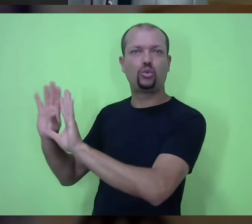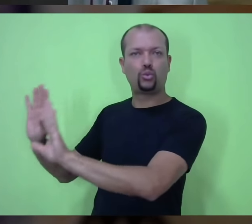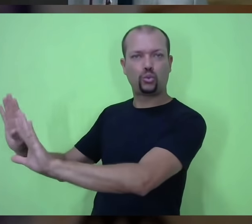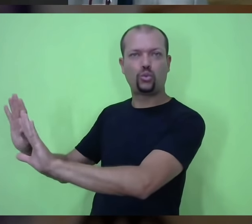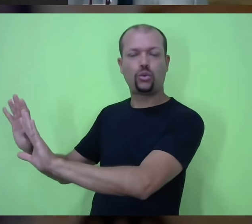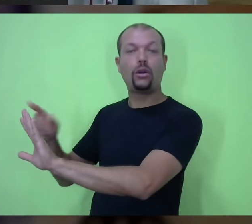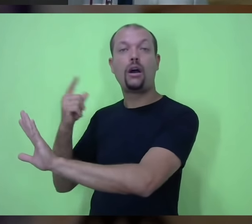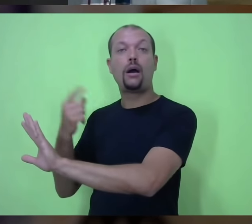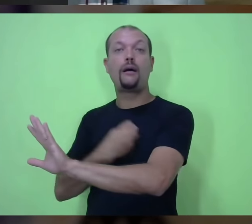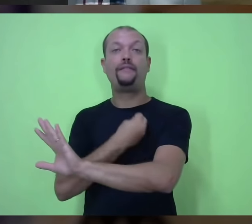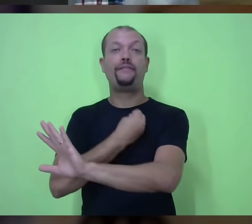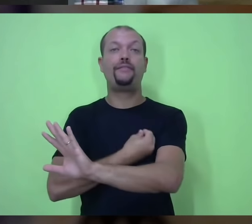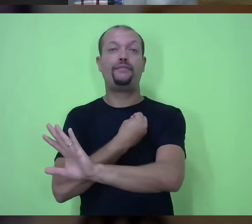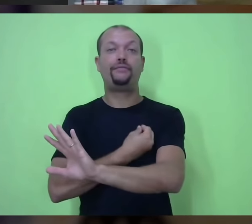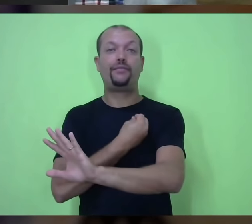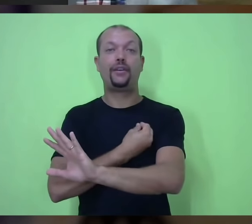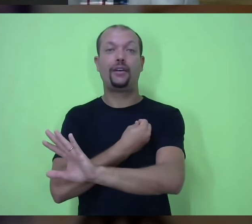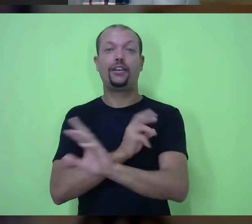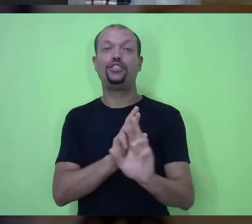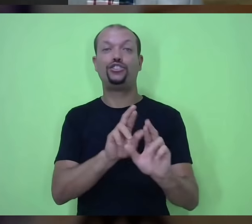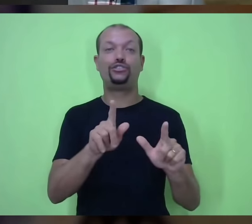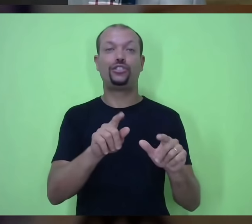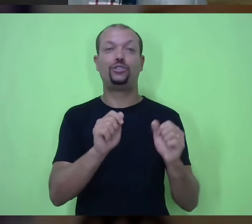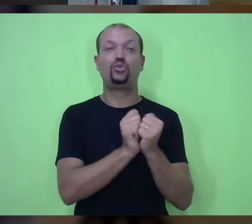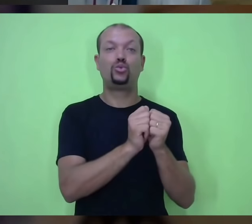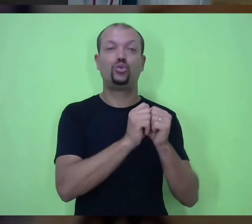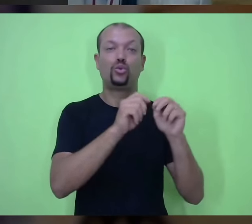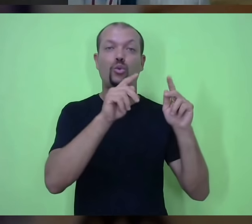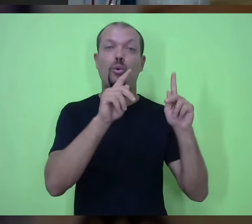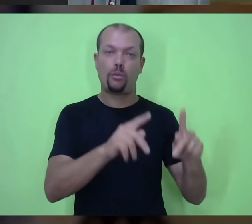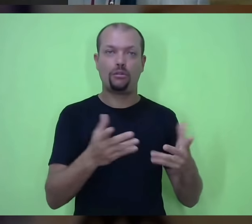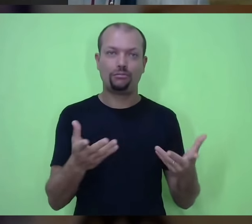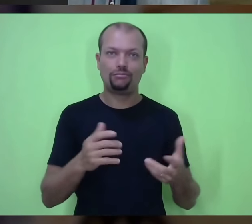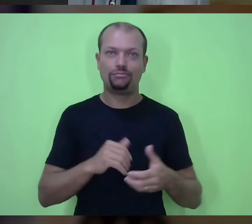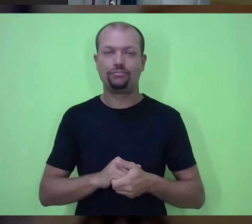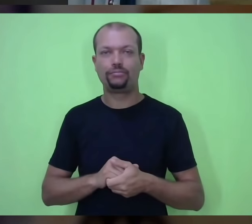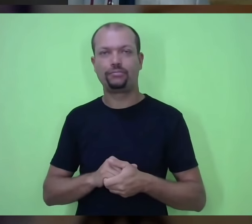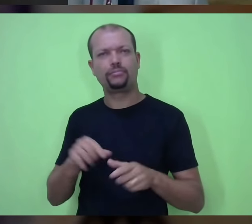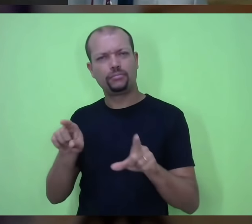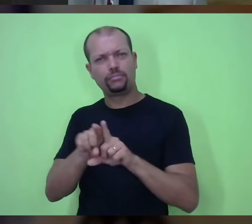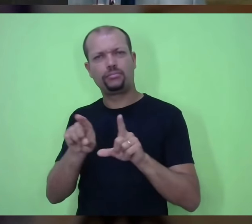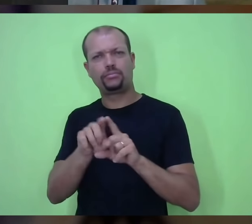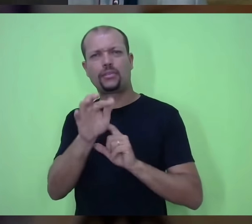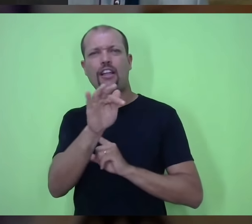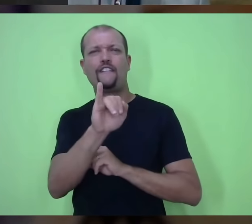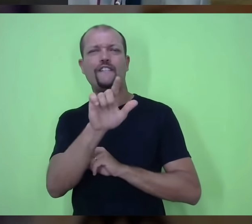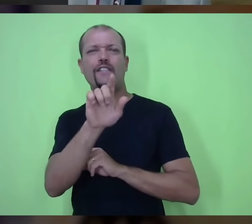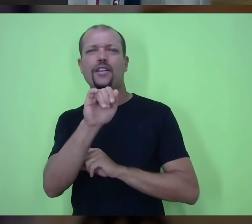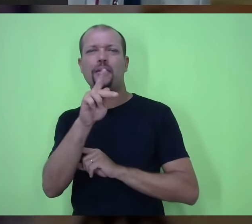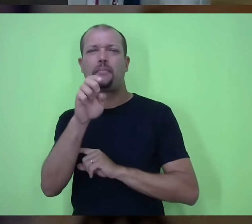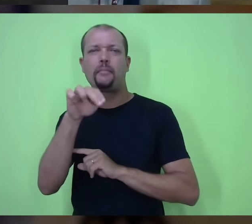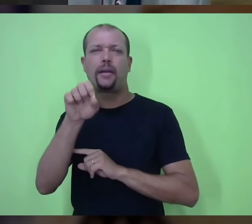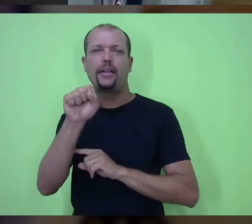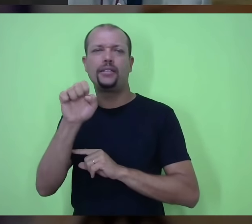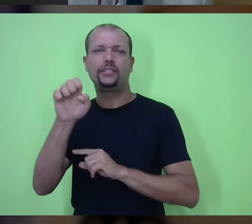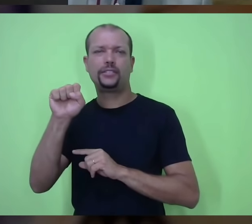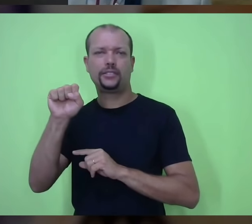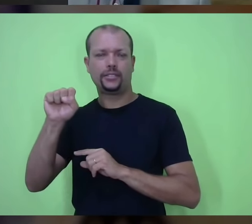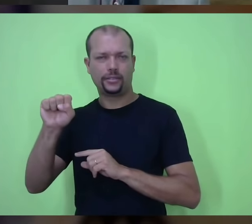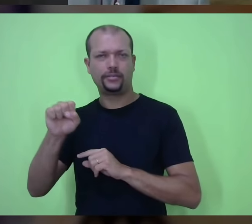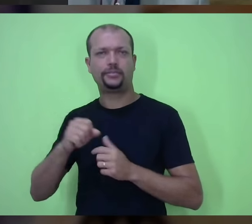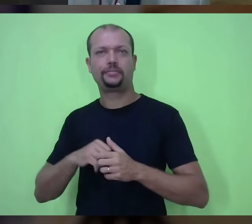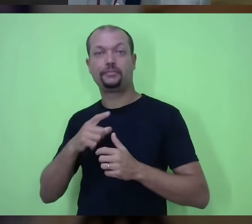pertencia. E isso é muito profundo quando nós olhamos para o lado de Cristo. Lá em Filipenses 2, 6 a 8, nós